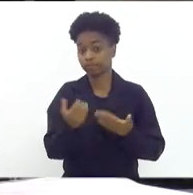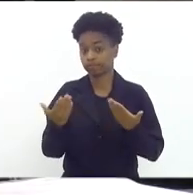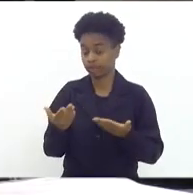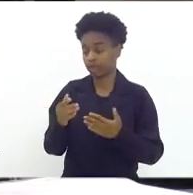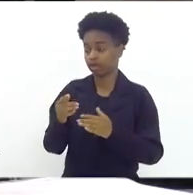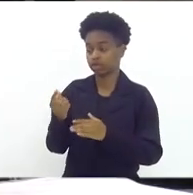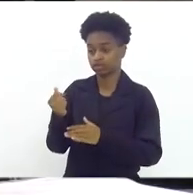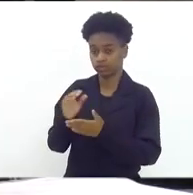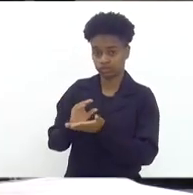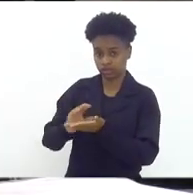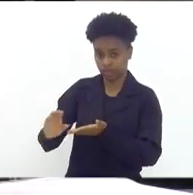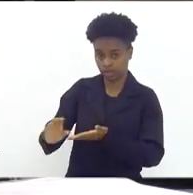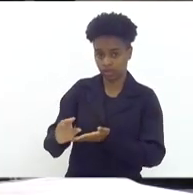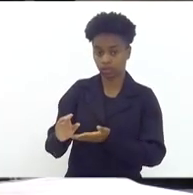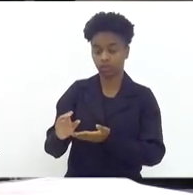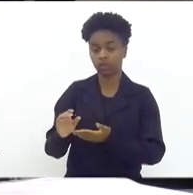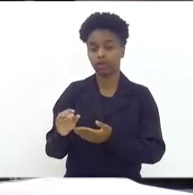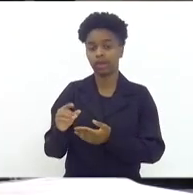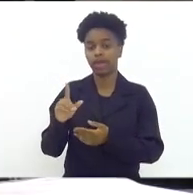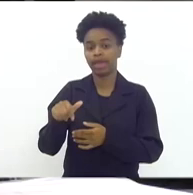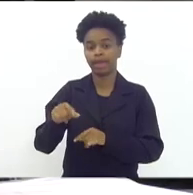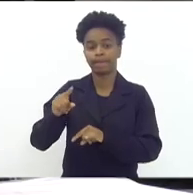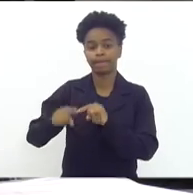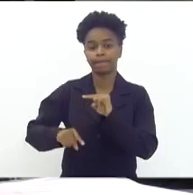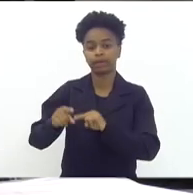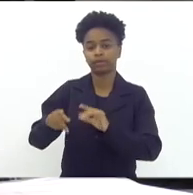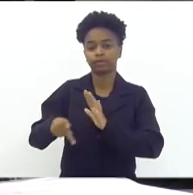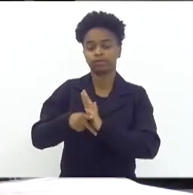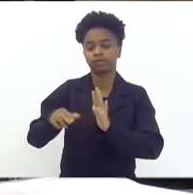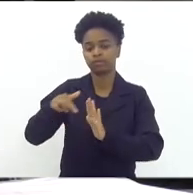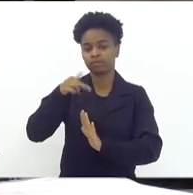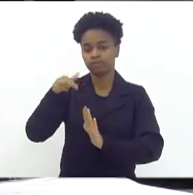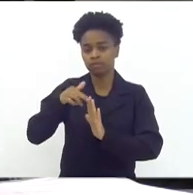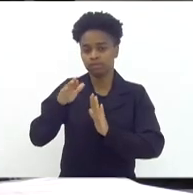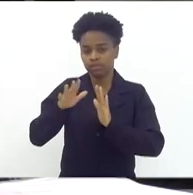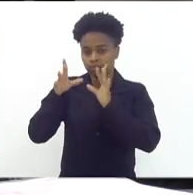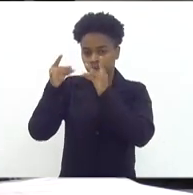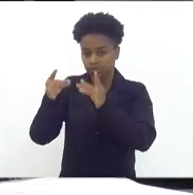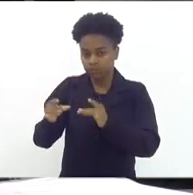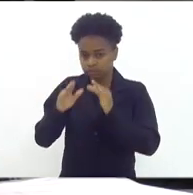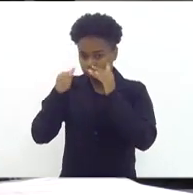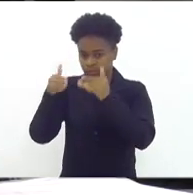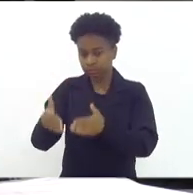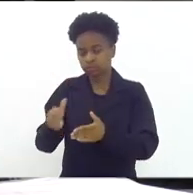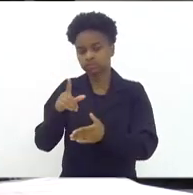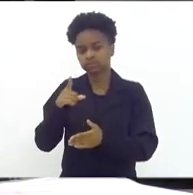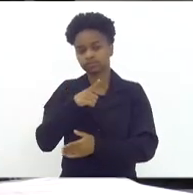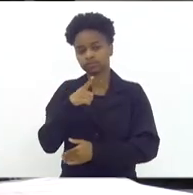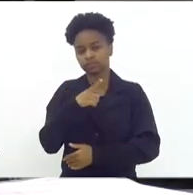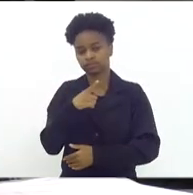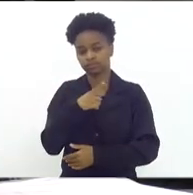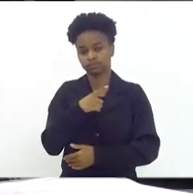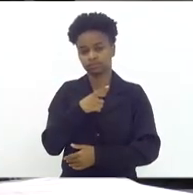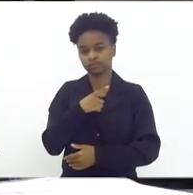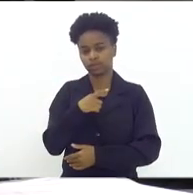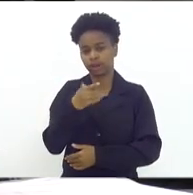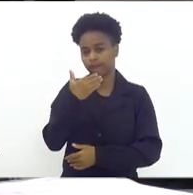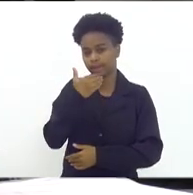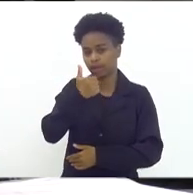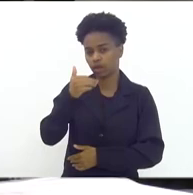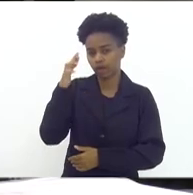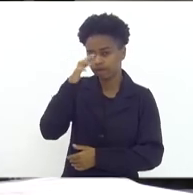regulamentares estão sendo objeto de uma de uma resolução específica para que a gente tenha uma melhor